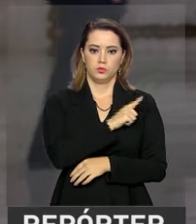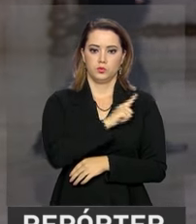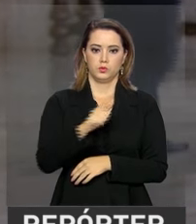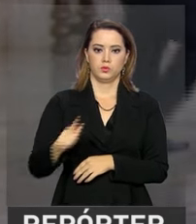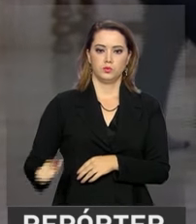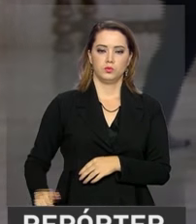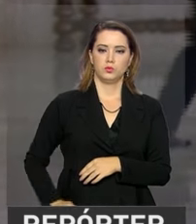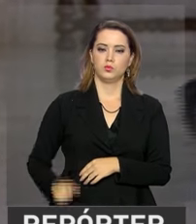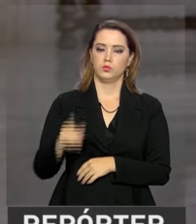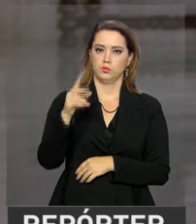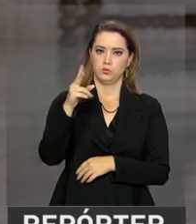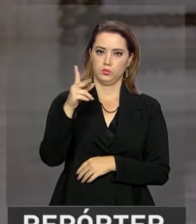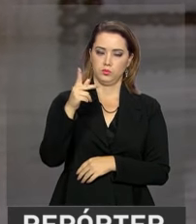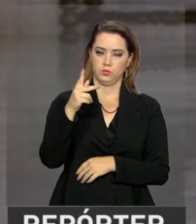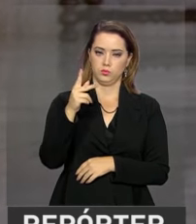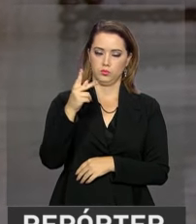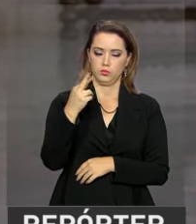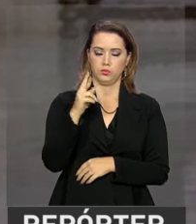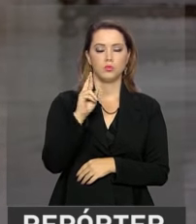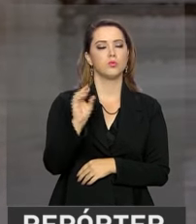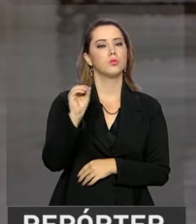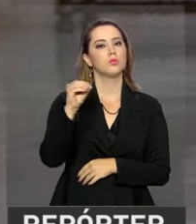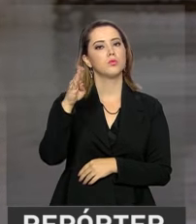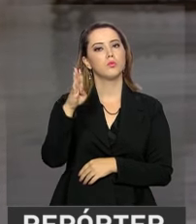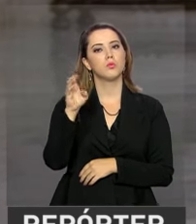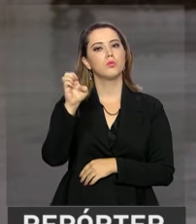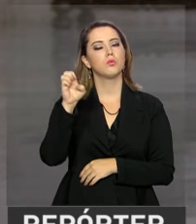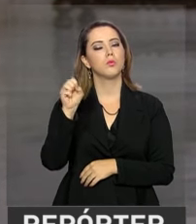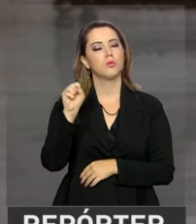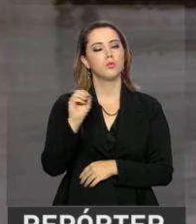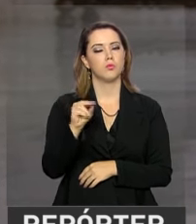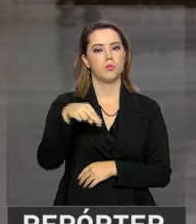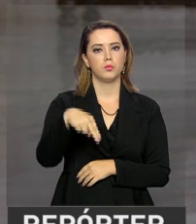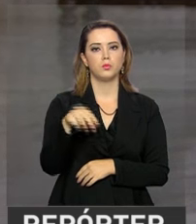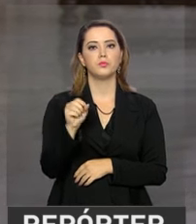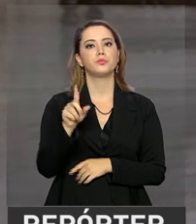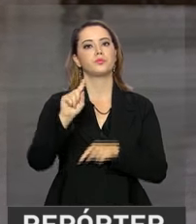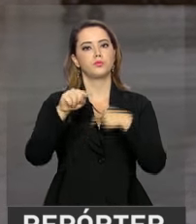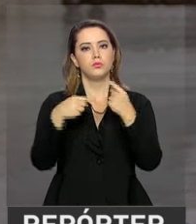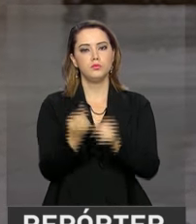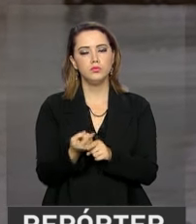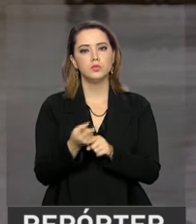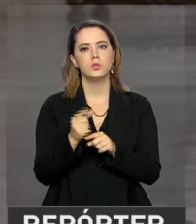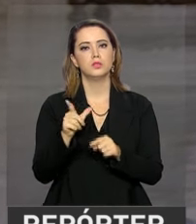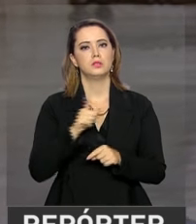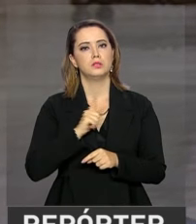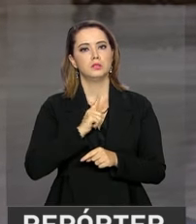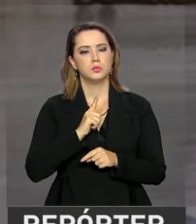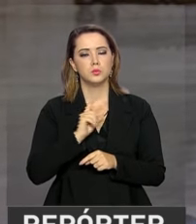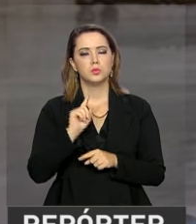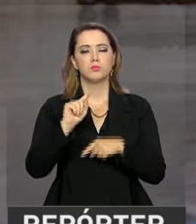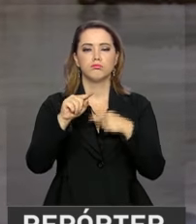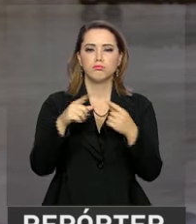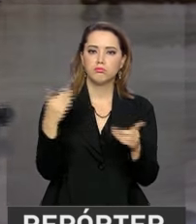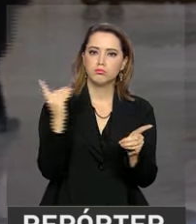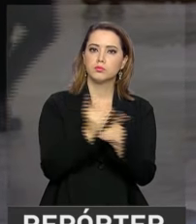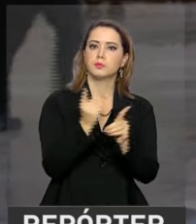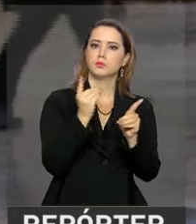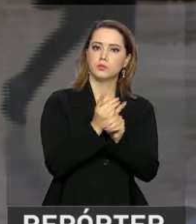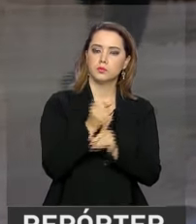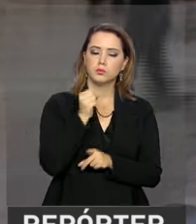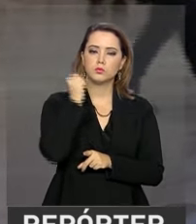Robinson Mesquita de Faria às 15:30 ele recebe o Senador Eduardo Alves de Amorim e às